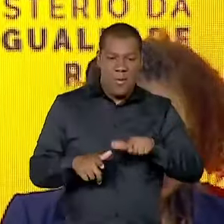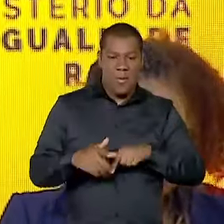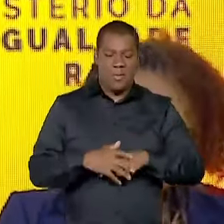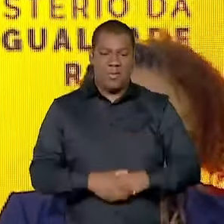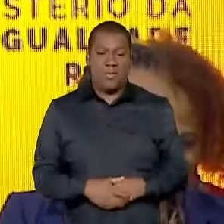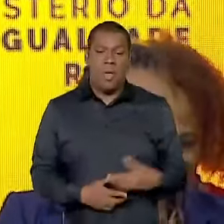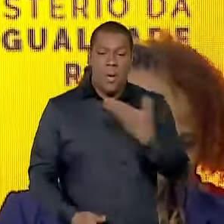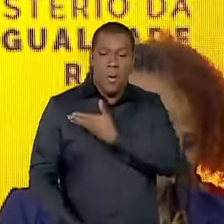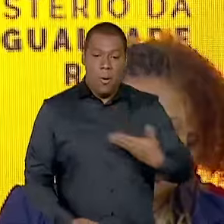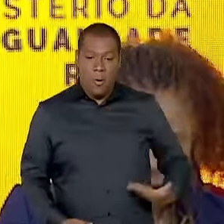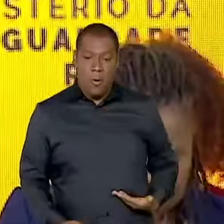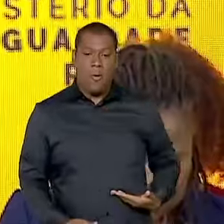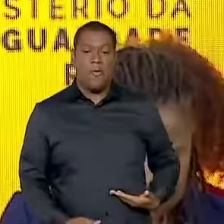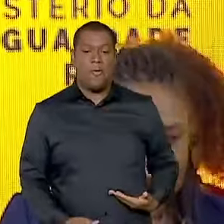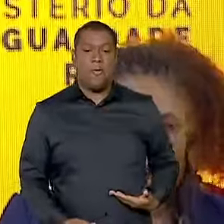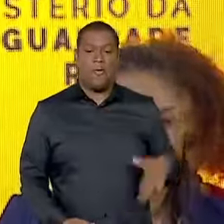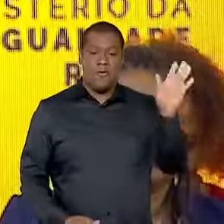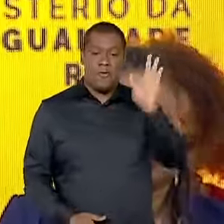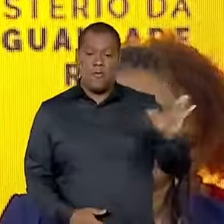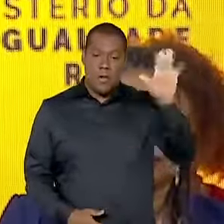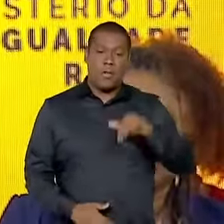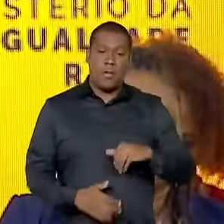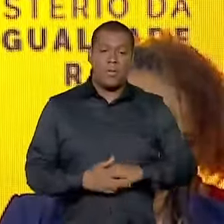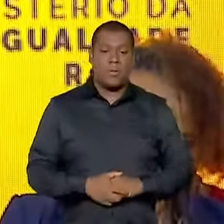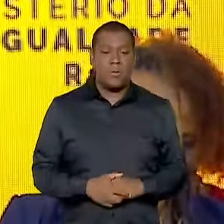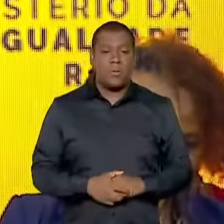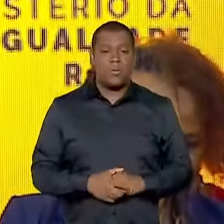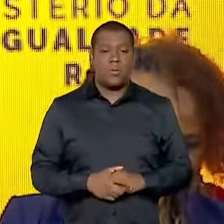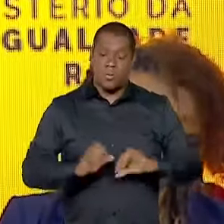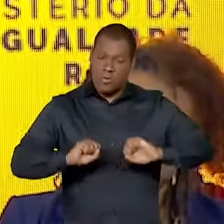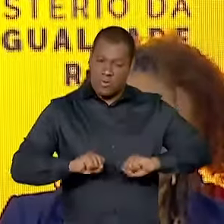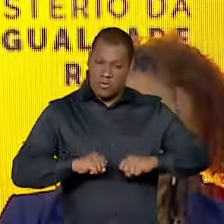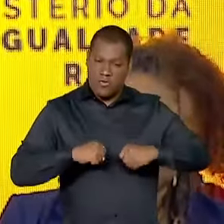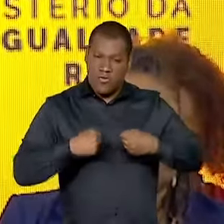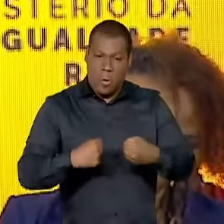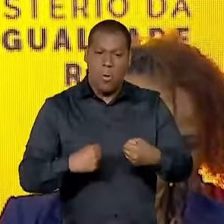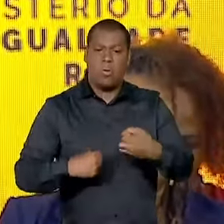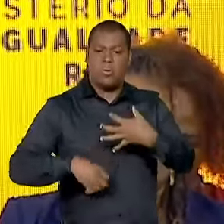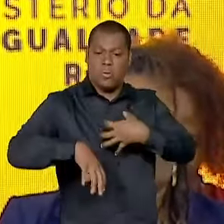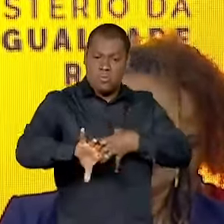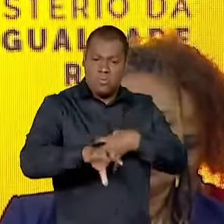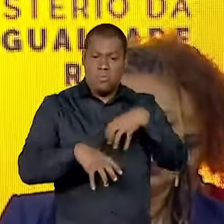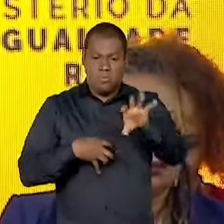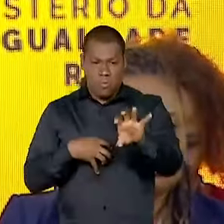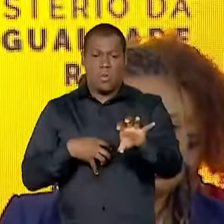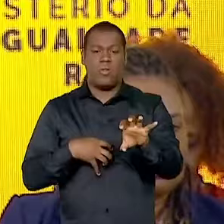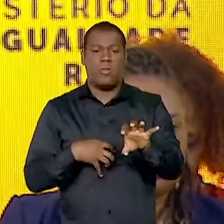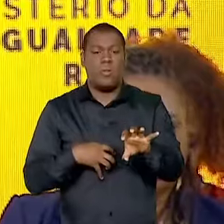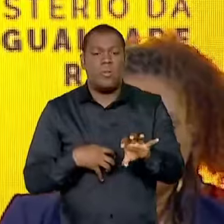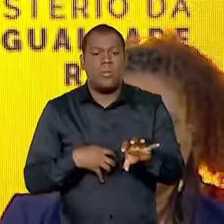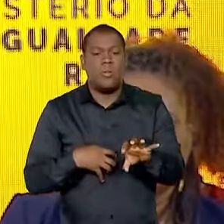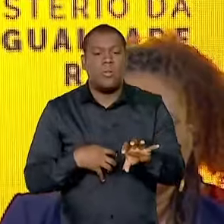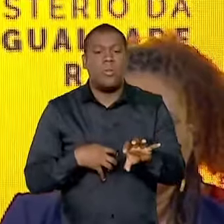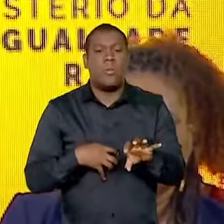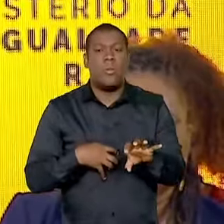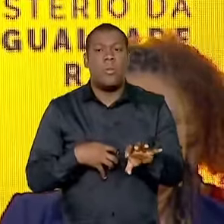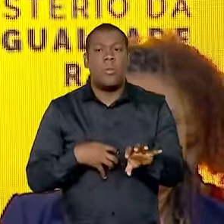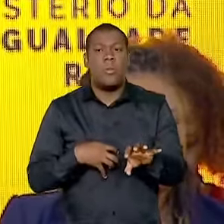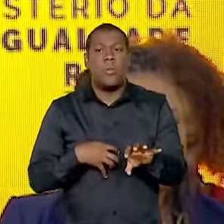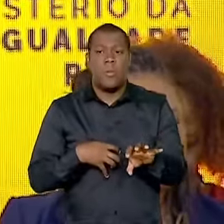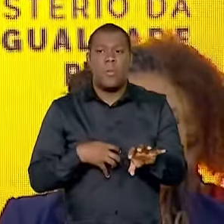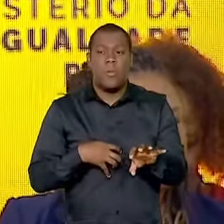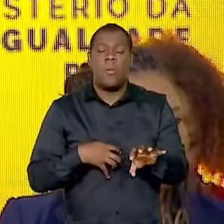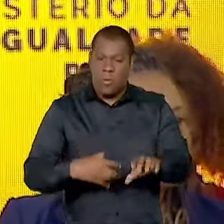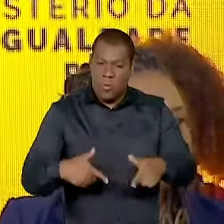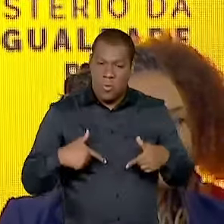máquina pública se disponibiliza, se sensibiliza e nesse momento se coloca à